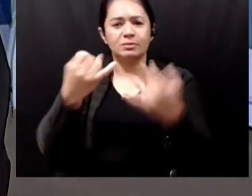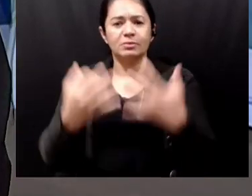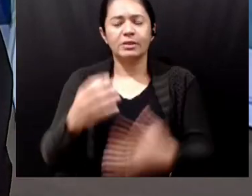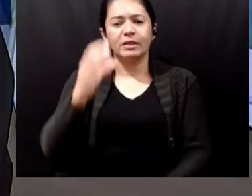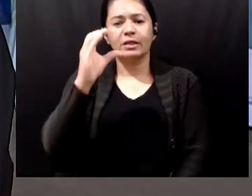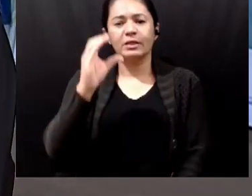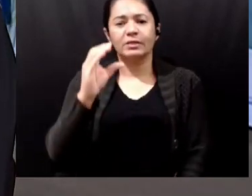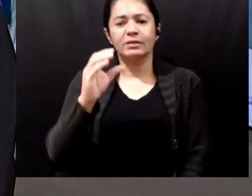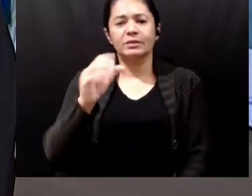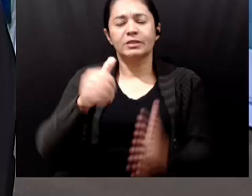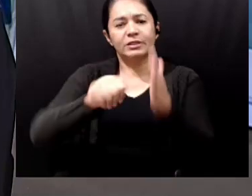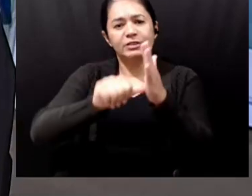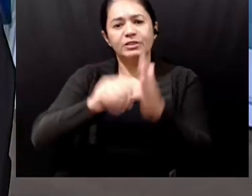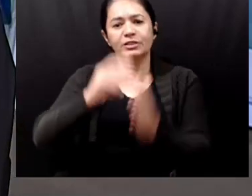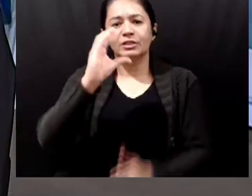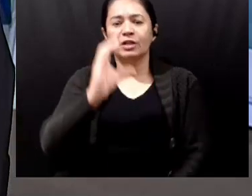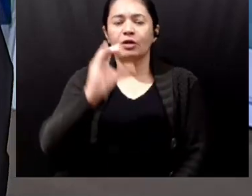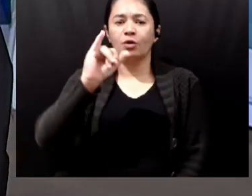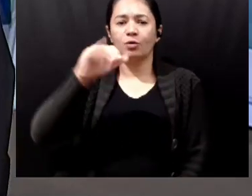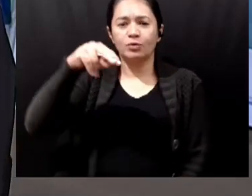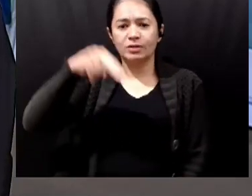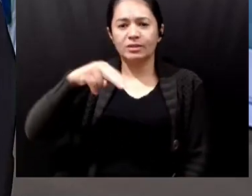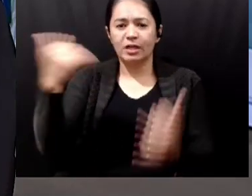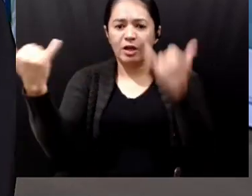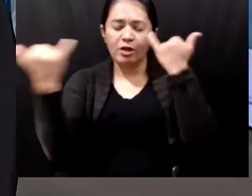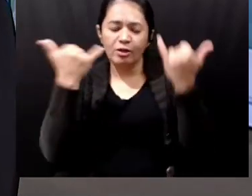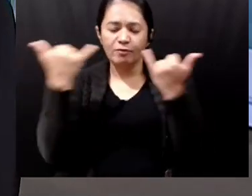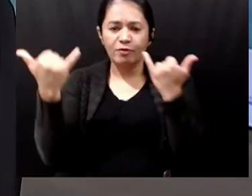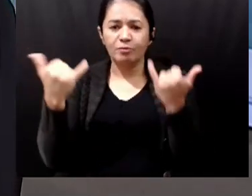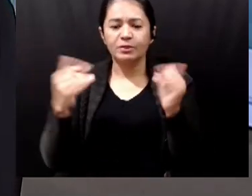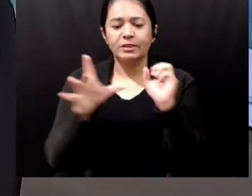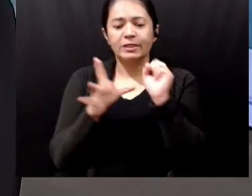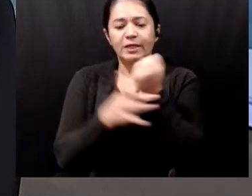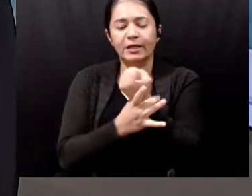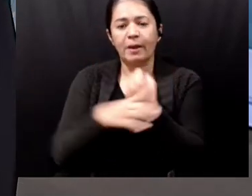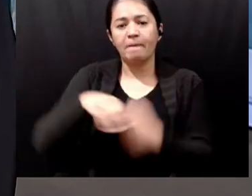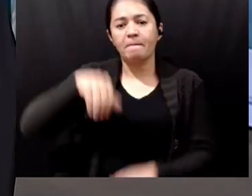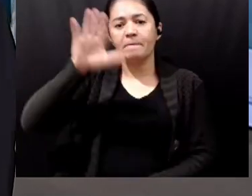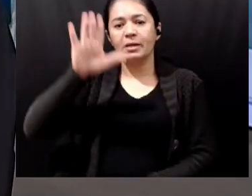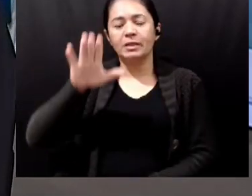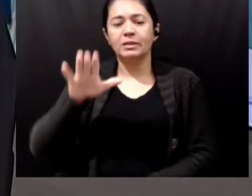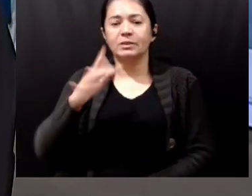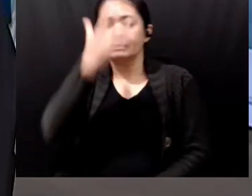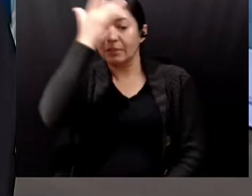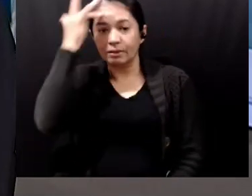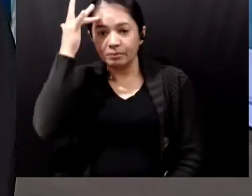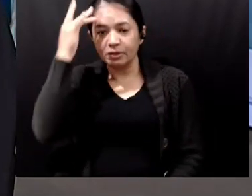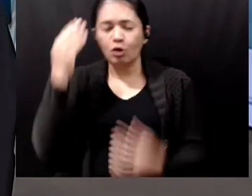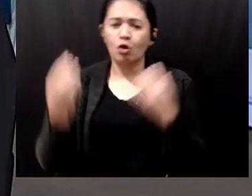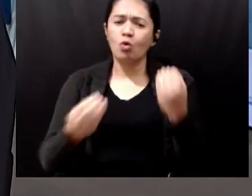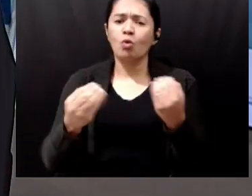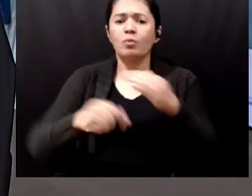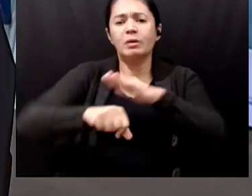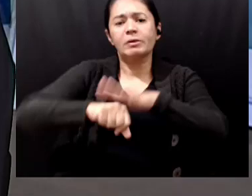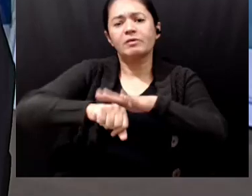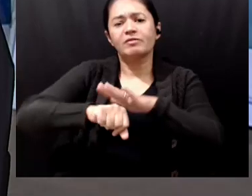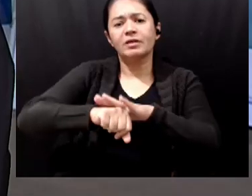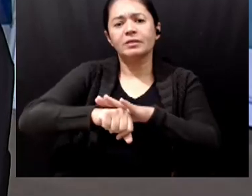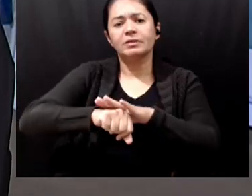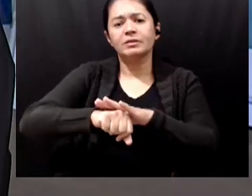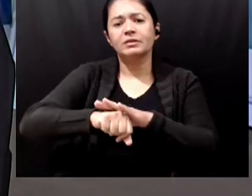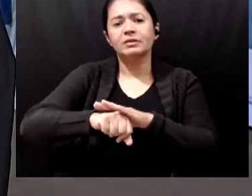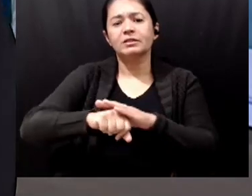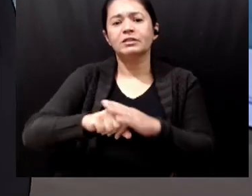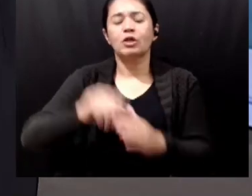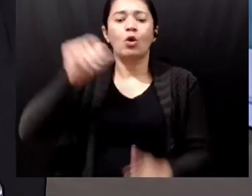esse novo visual, com informações que garantem mais segurança para a pessoa. Como que faz para tirar esse novo documento aqui